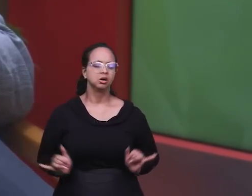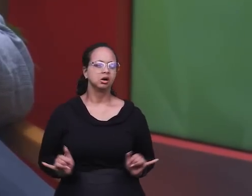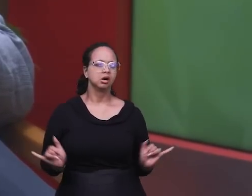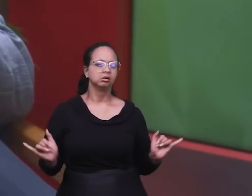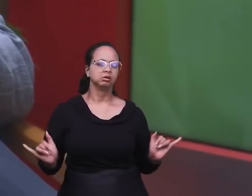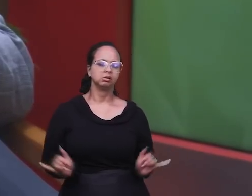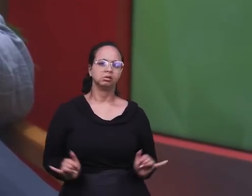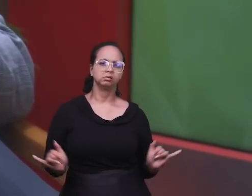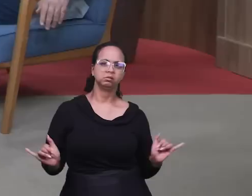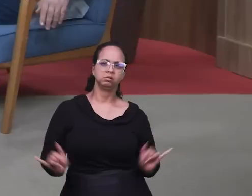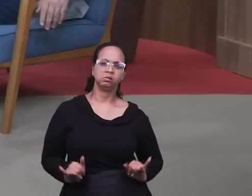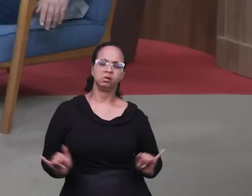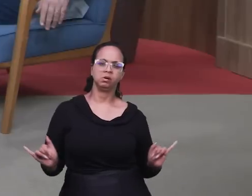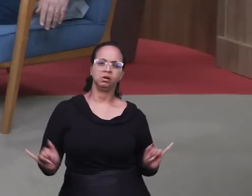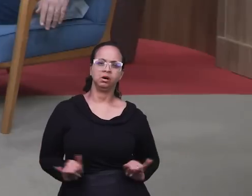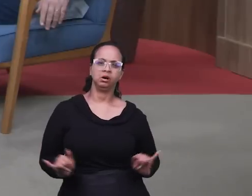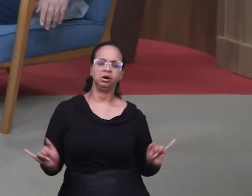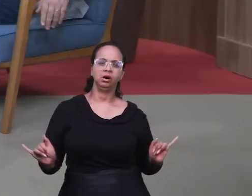homem de dores,